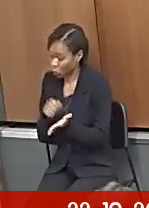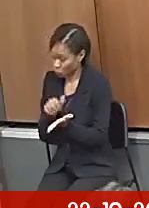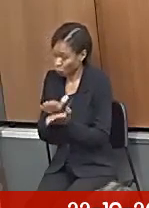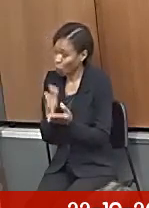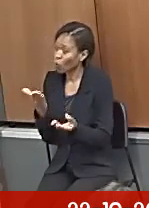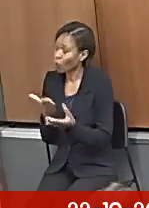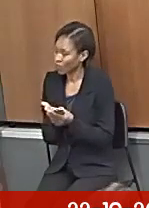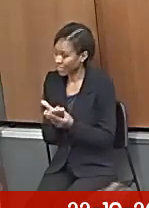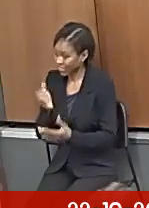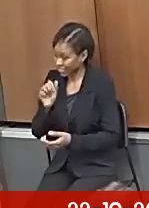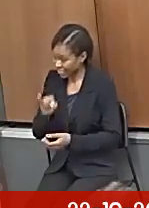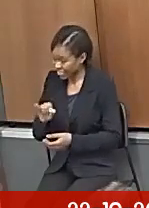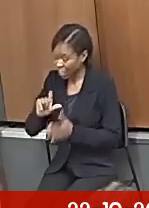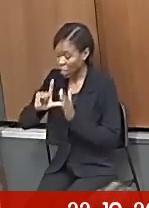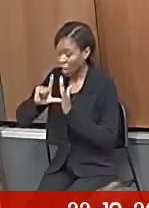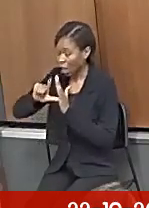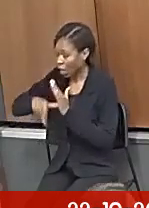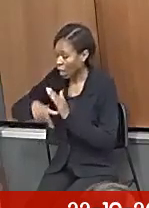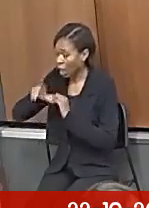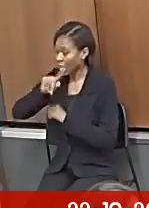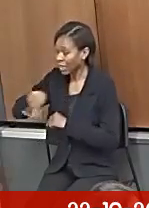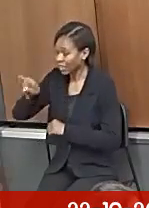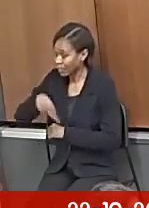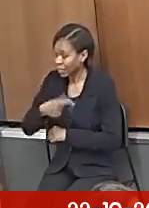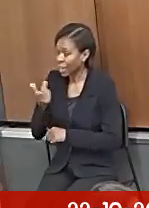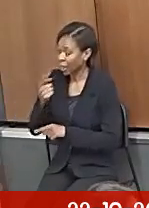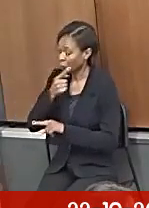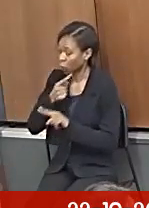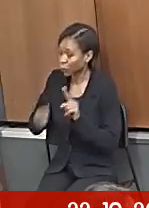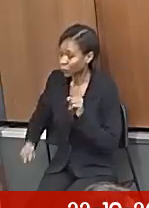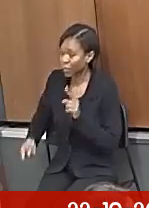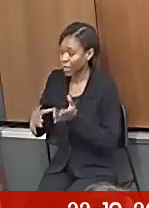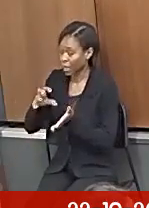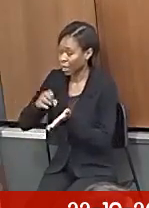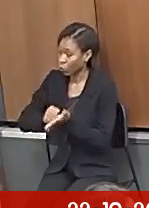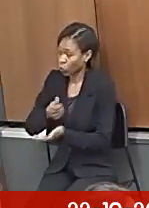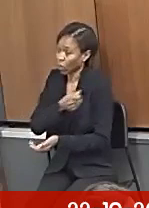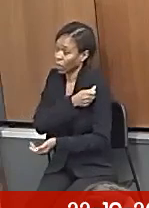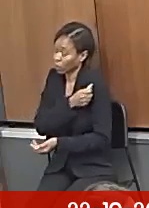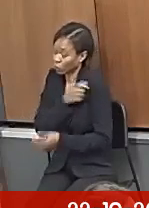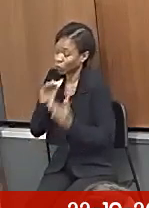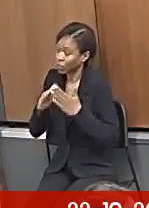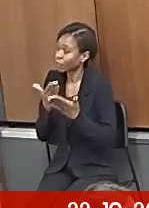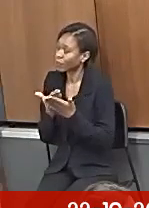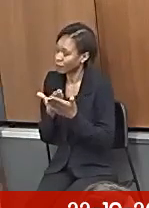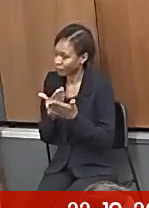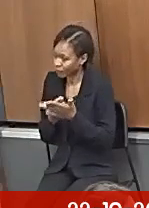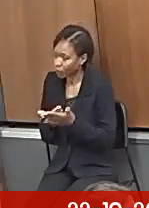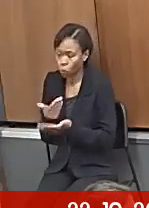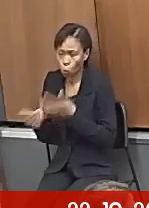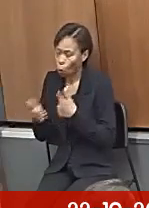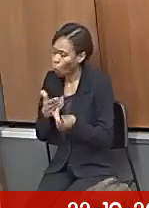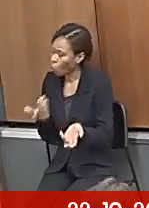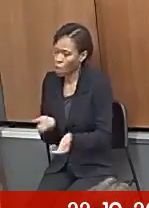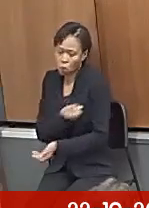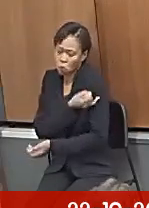suspender, procrastinar, cancelar ou fazer cessão, inscrição de aluno em estabelecimento de ensino de qualquer curso ou grau,